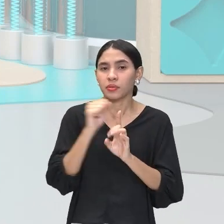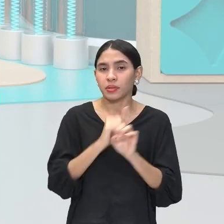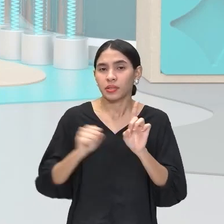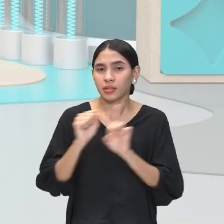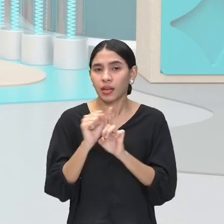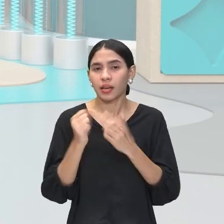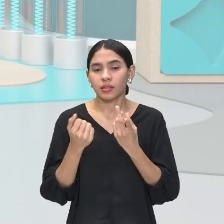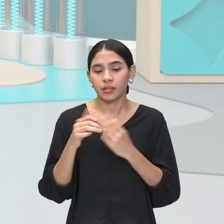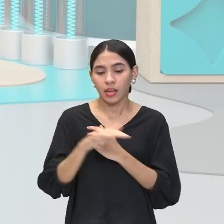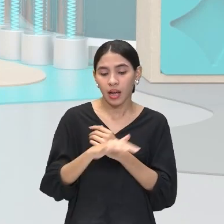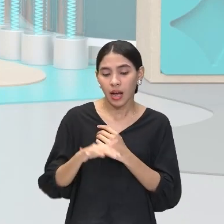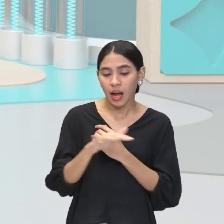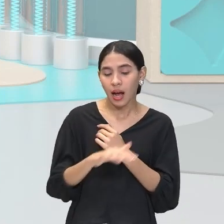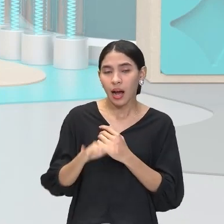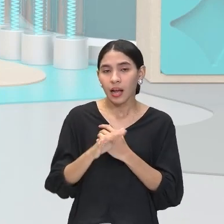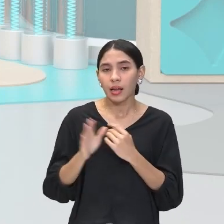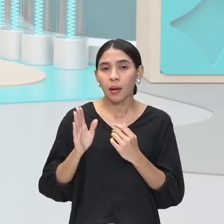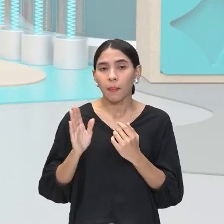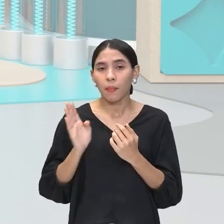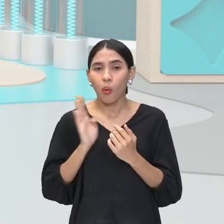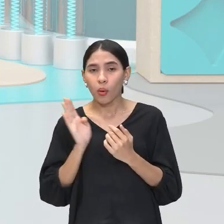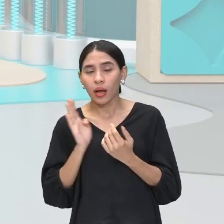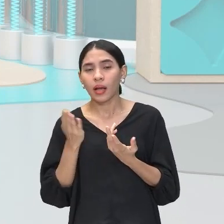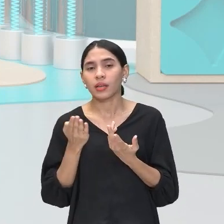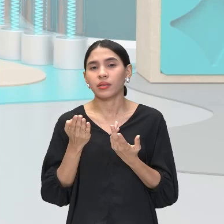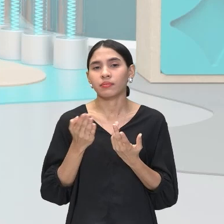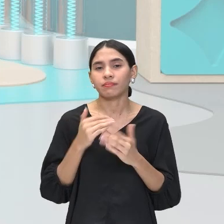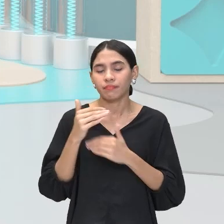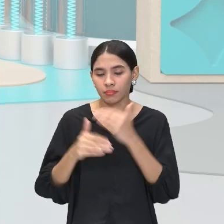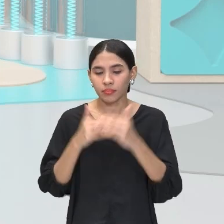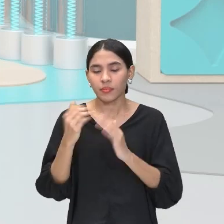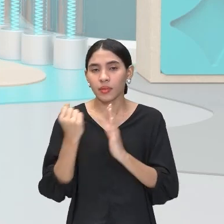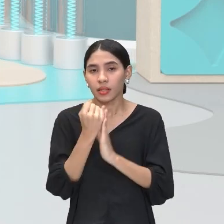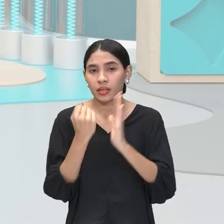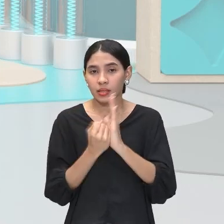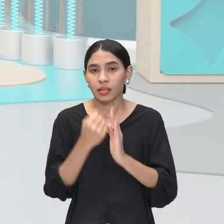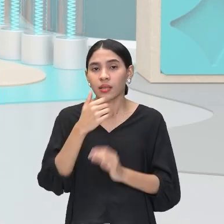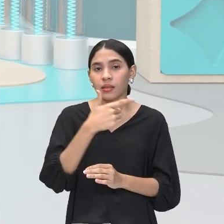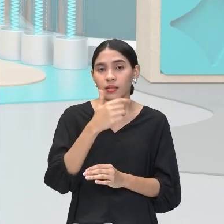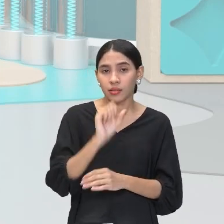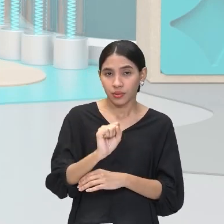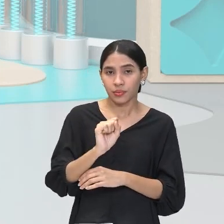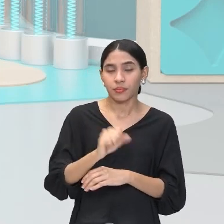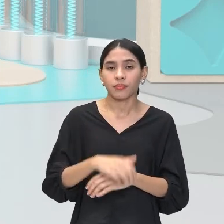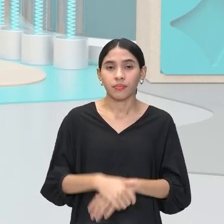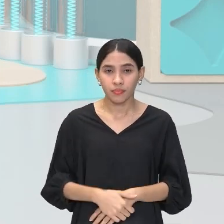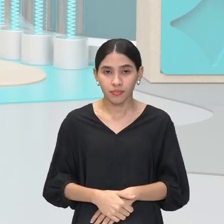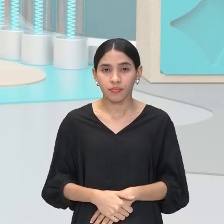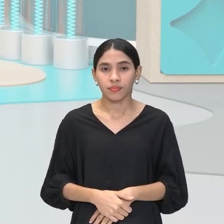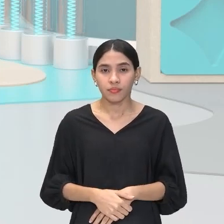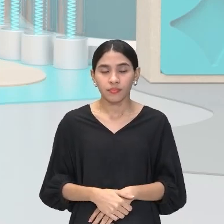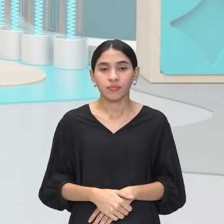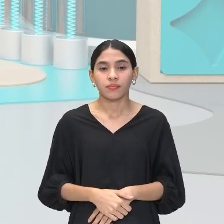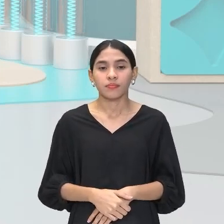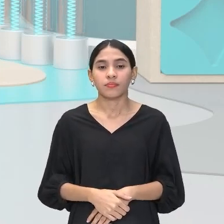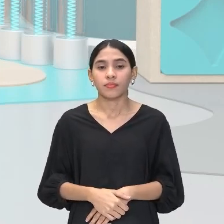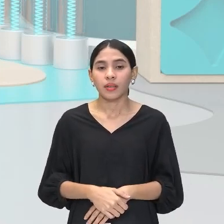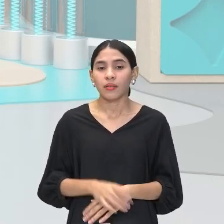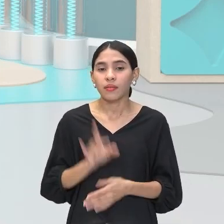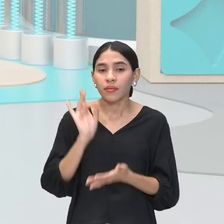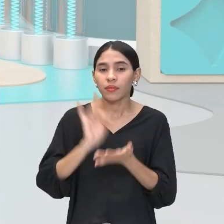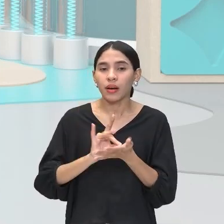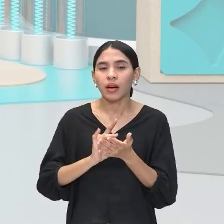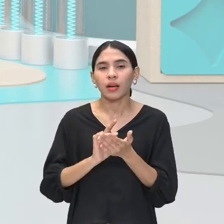nos meios burgueses, ali no decorrer do século XVIII e cristalizando ao longo